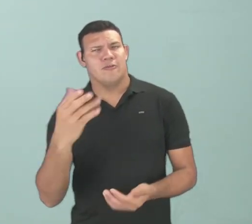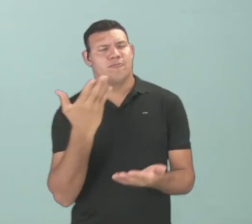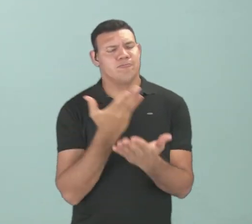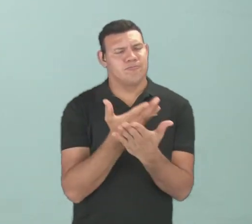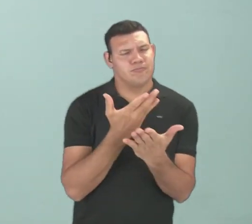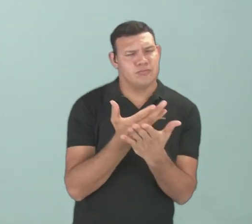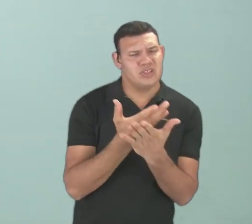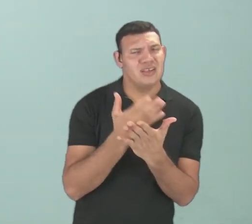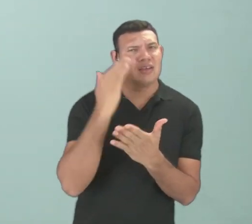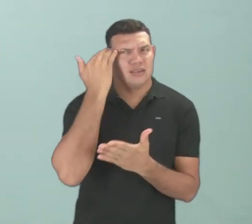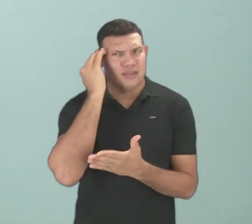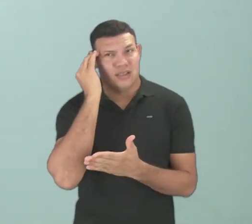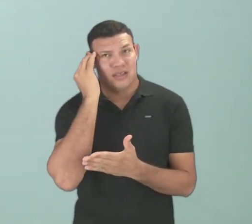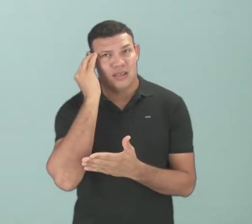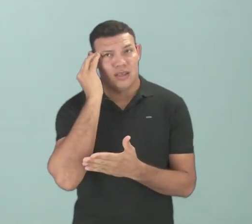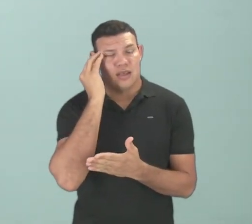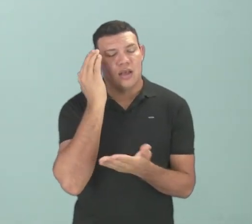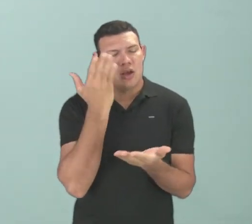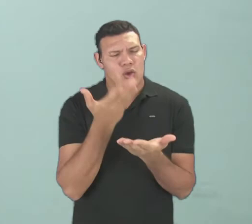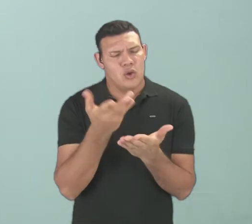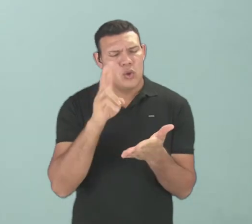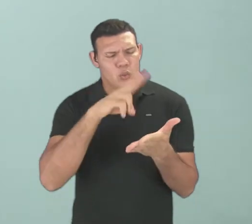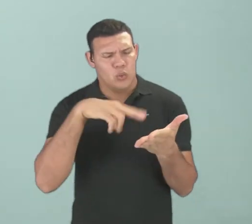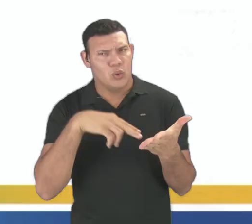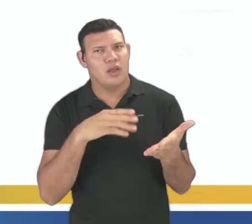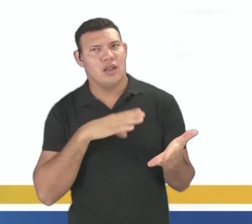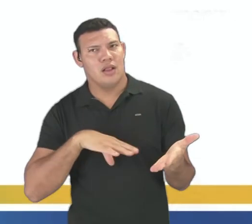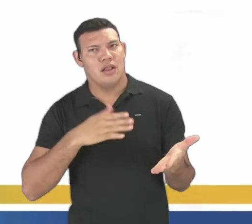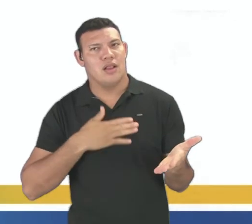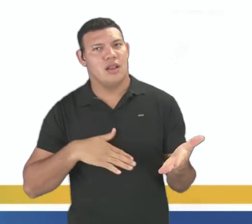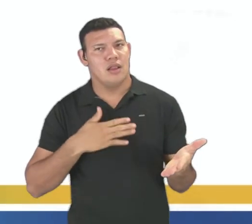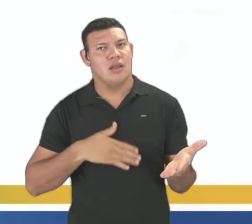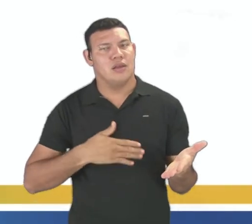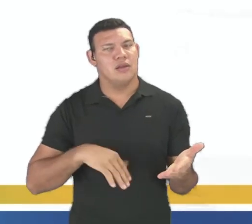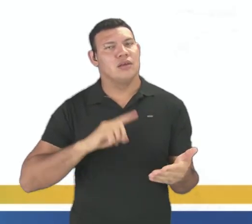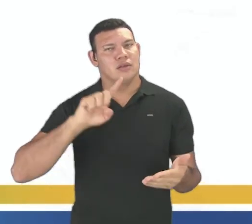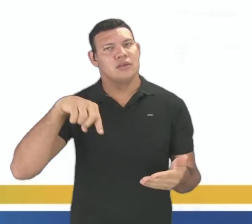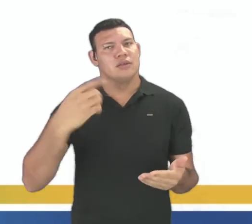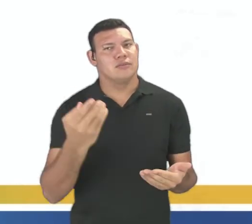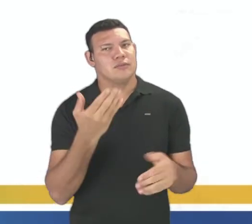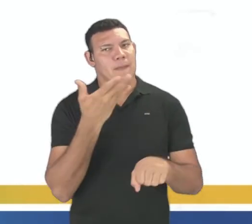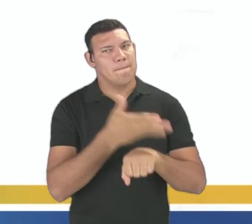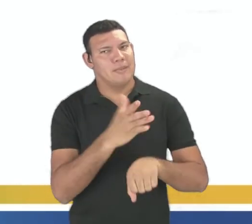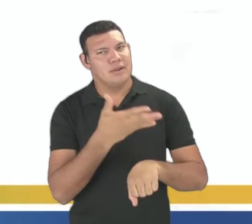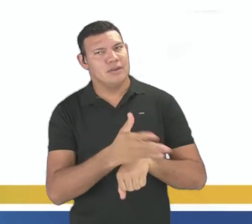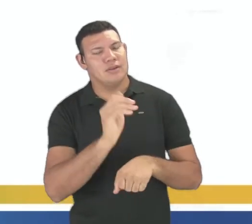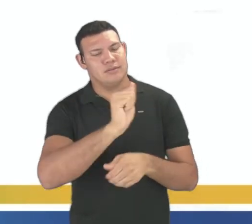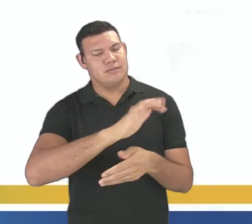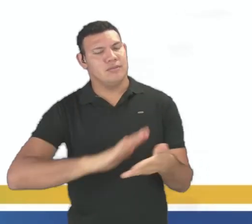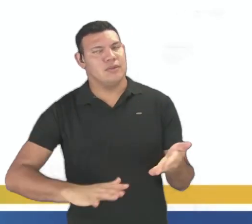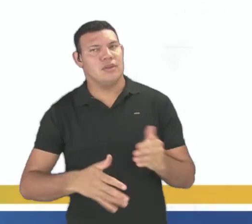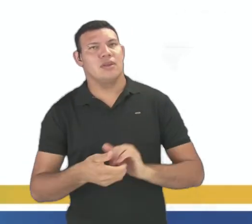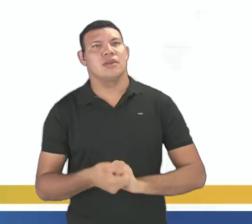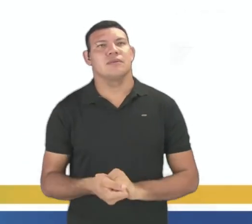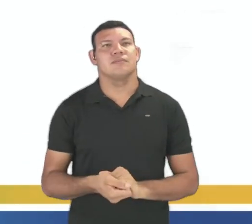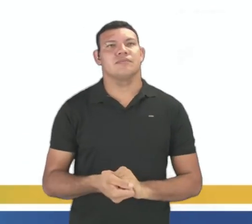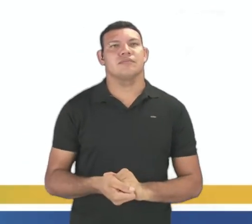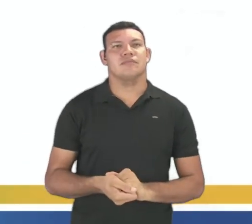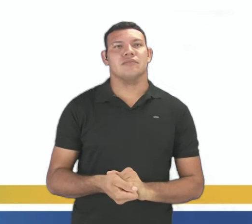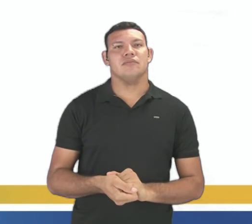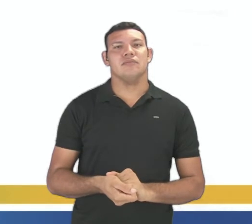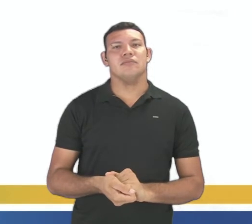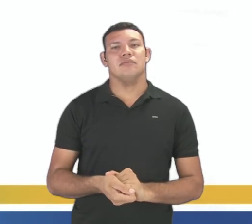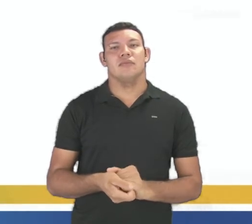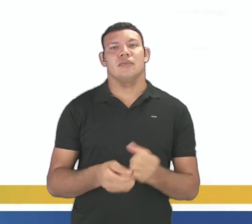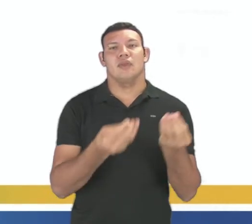mais a respeito. E vamos aos exercícios, ok? Vamos praticar um pouquinho aqui agora. Complete